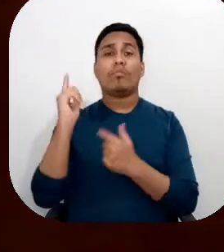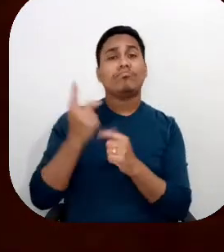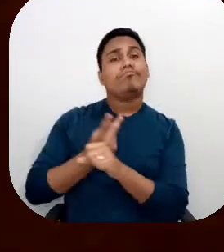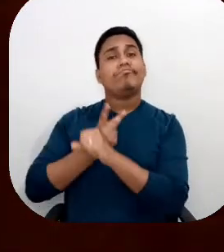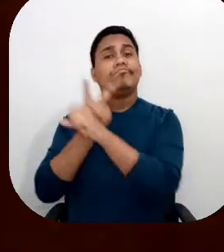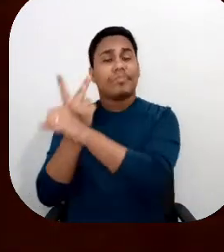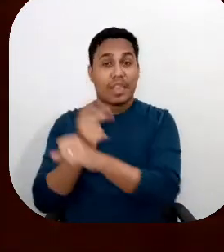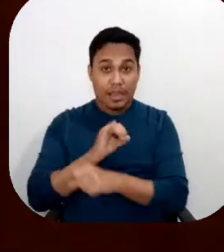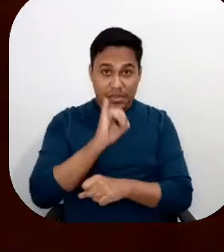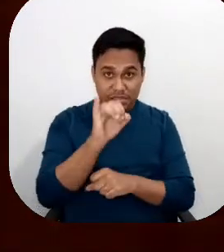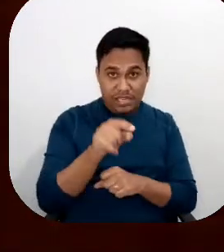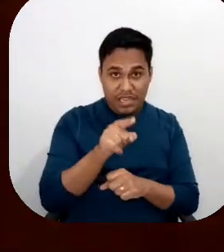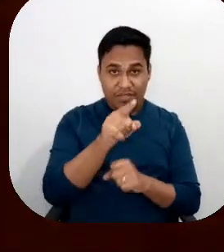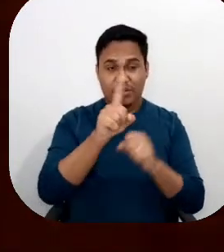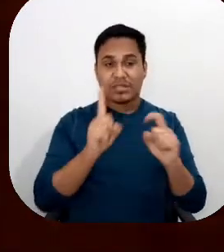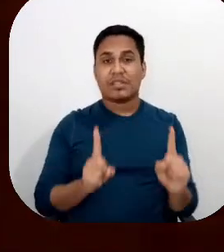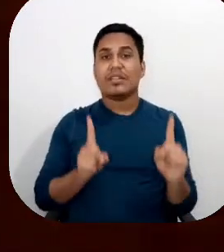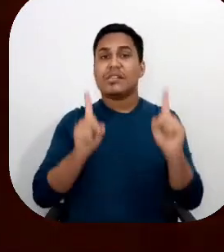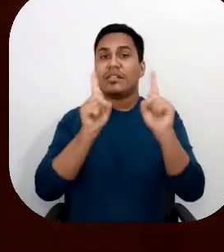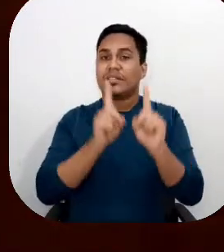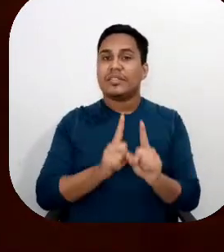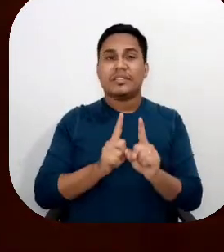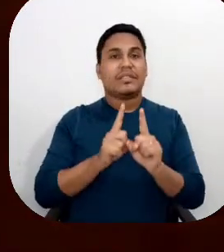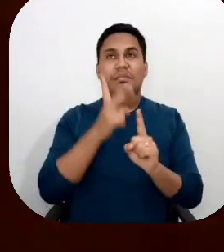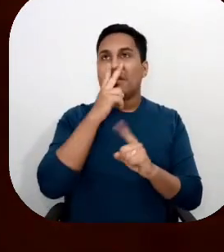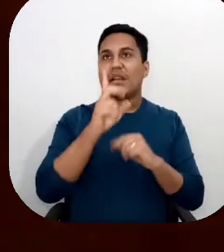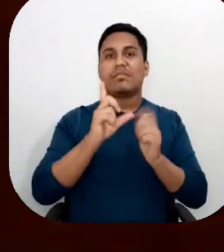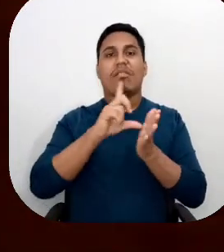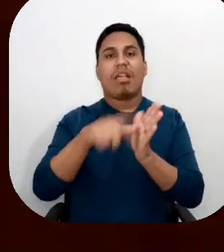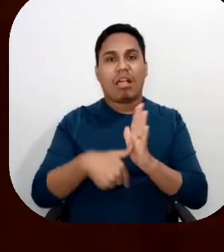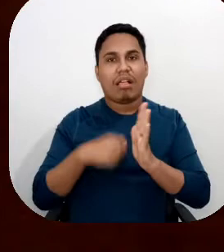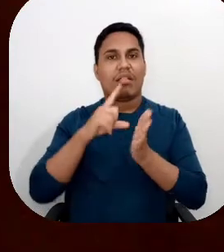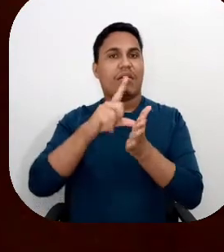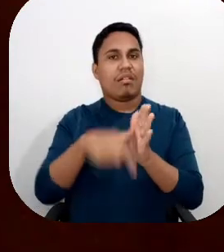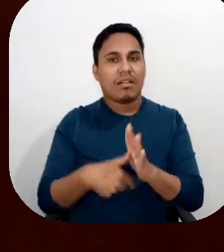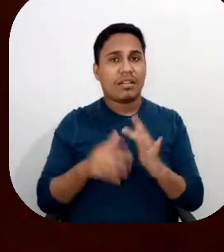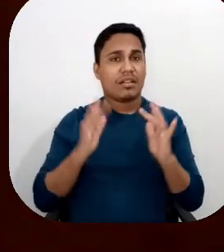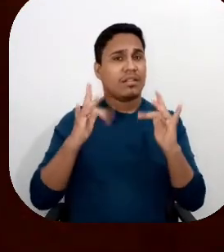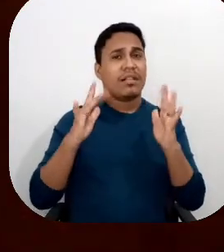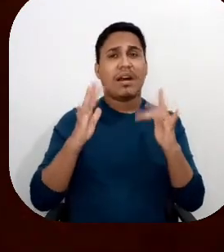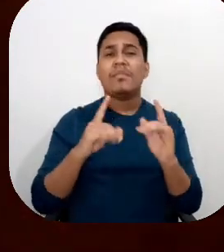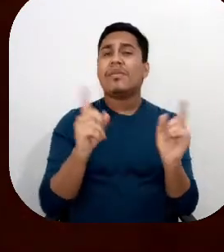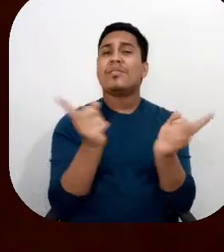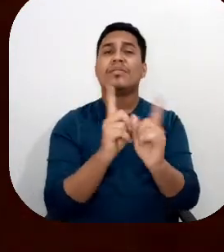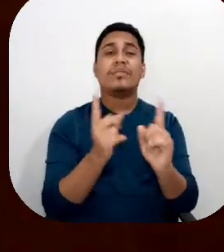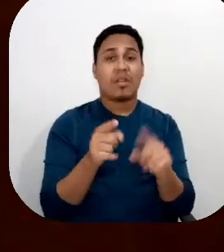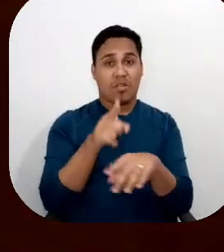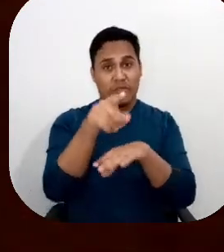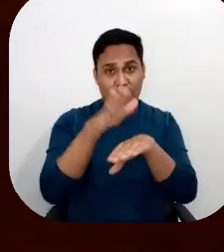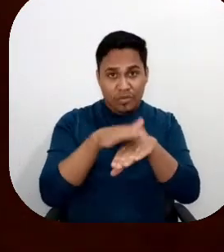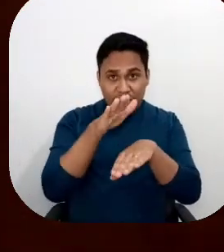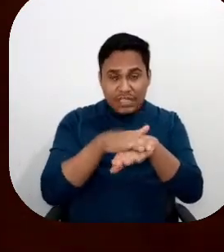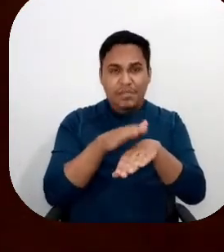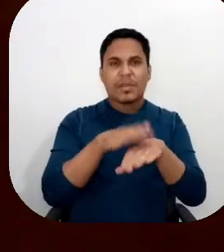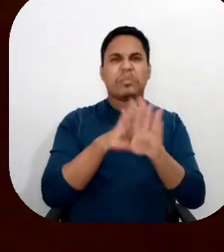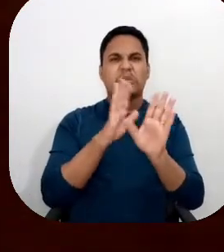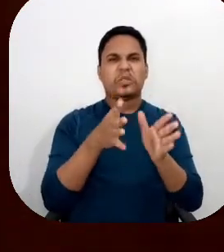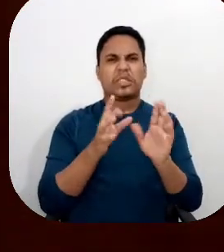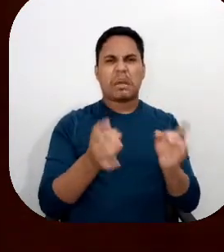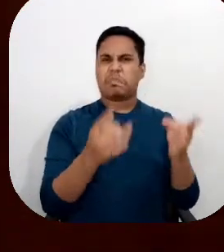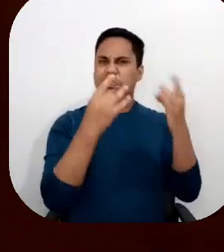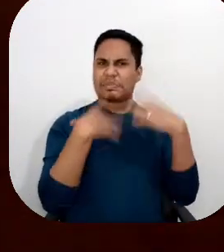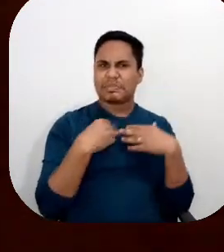não for agora, vamos perder a hora de acabar. Você mesma juntou tudo pra eu